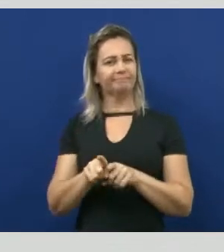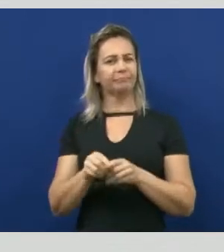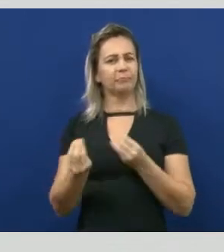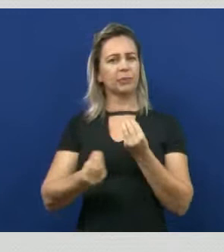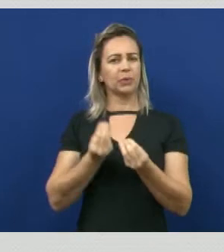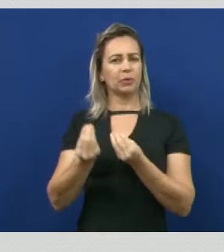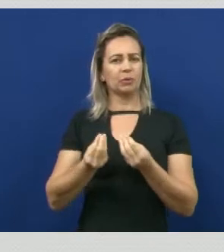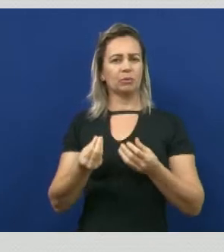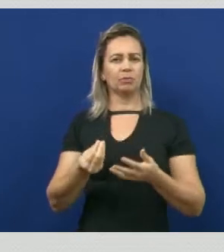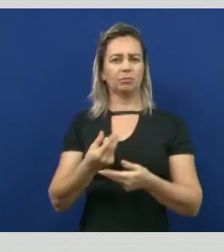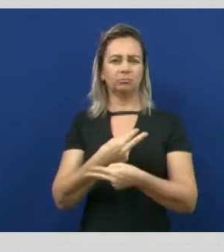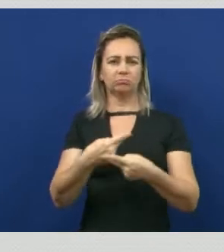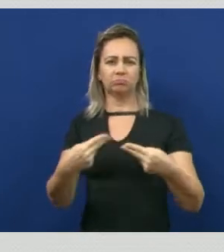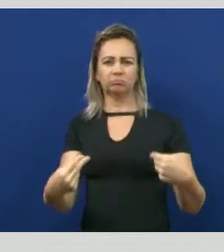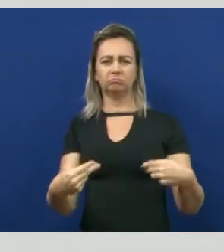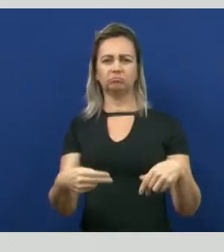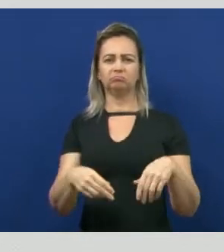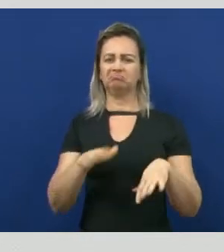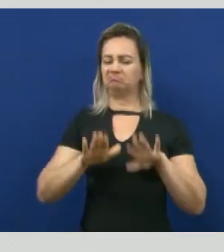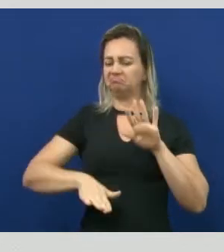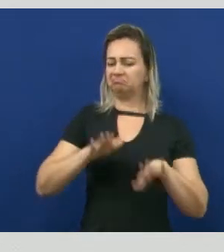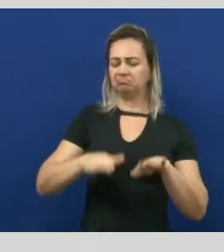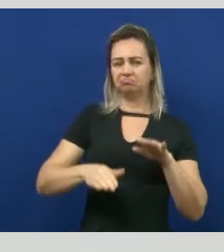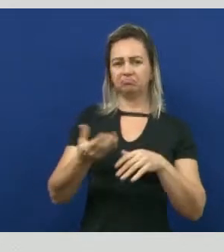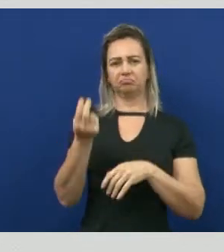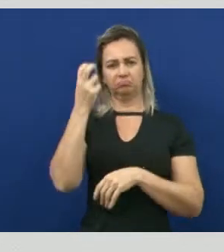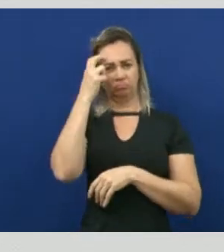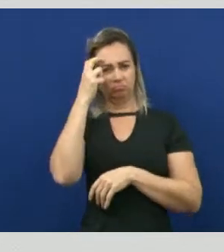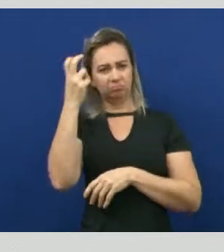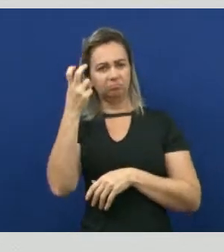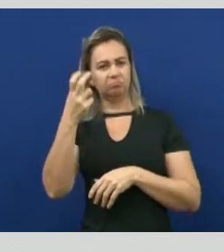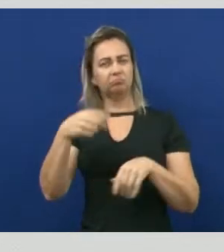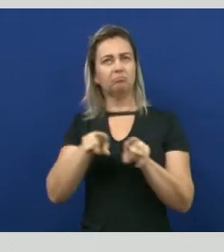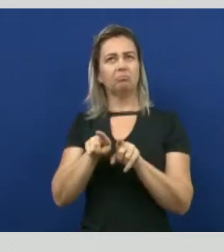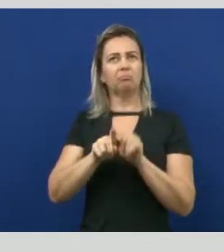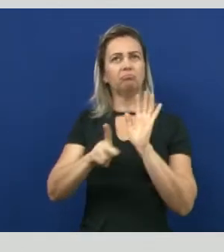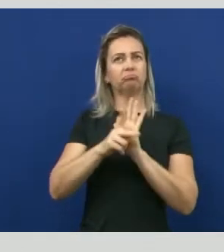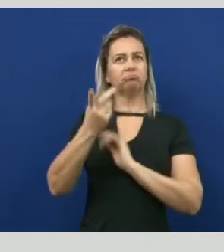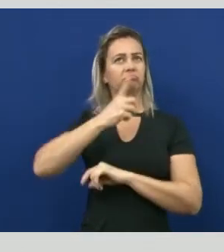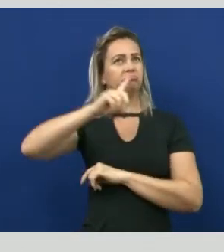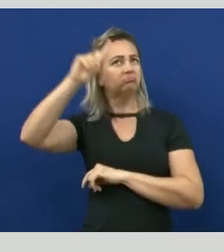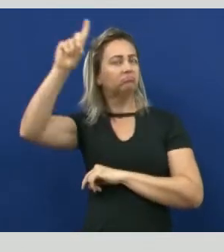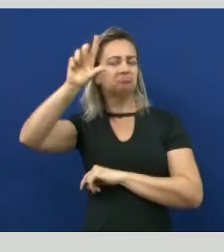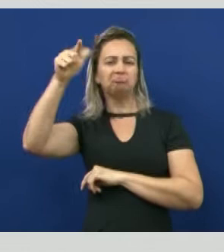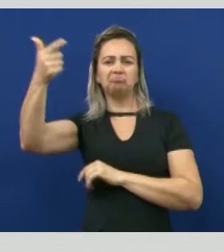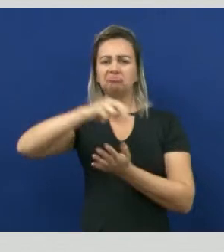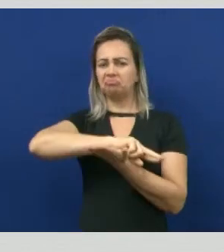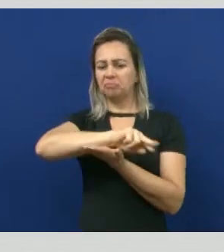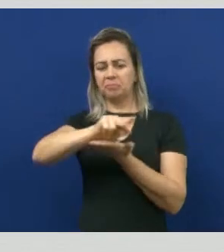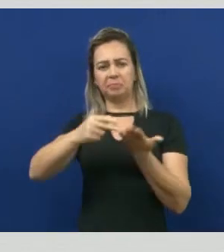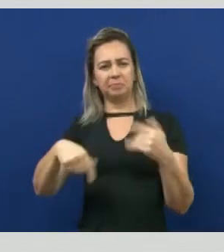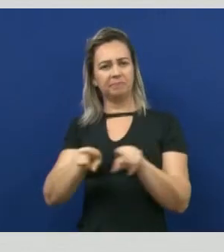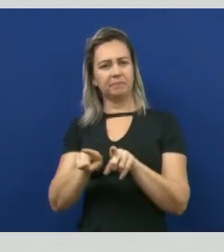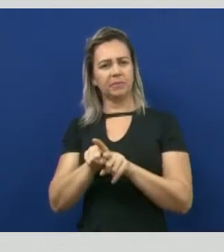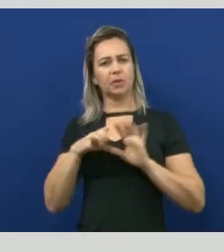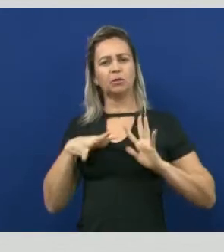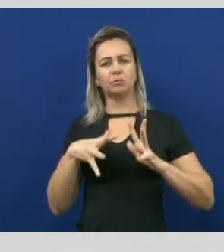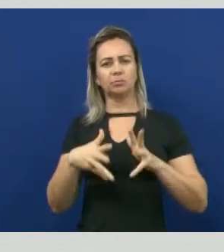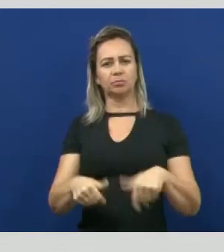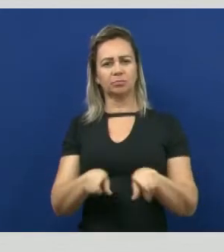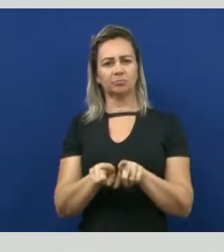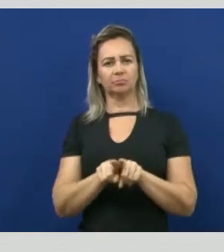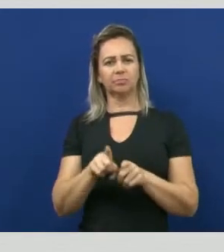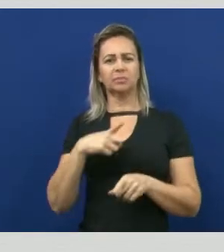ao divino, seja em qualquer cultura, seja ao próprio Deus ou a outros tipos de deuses, mas tudo se